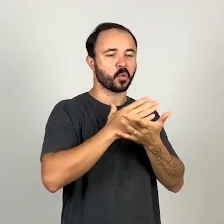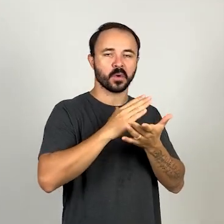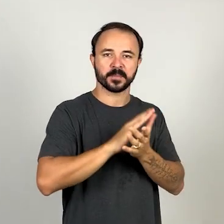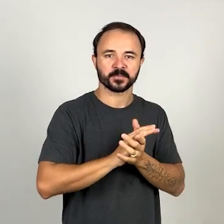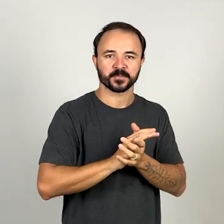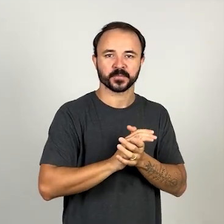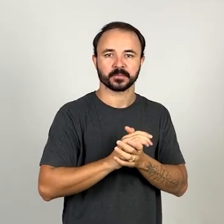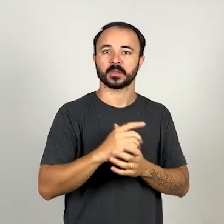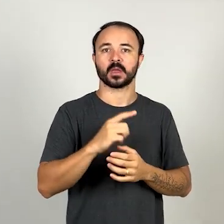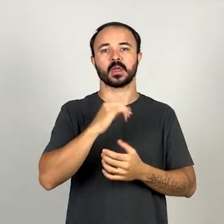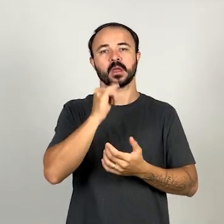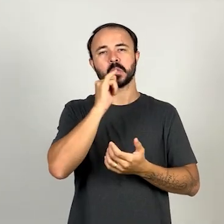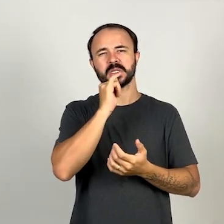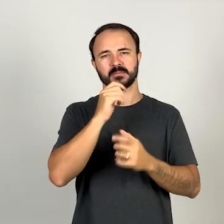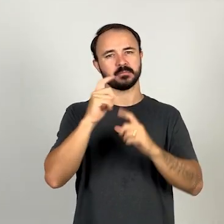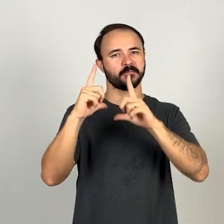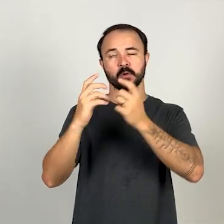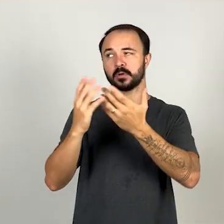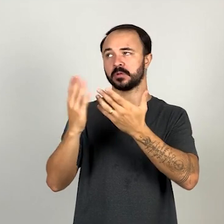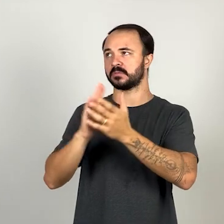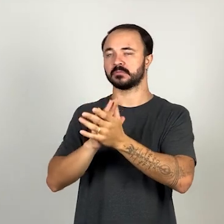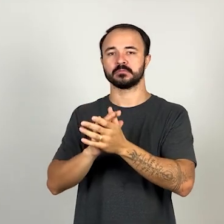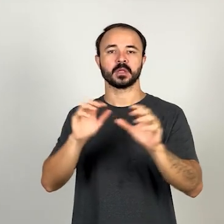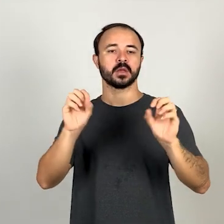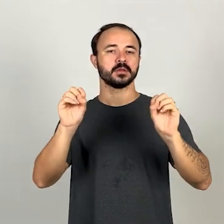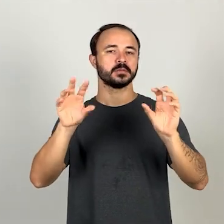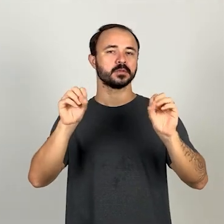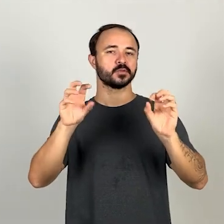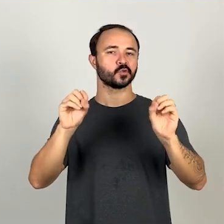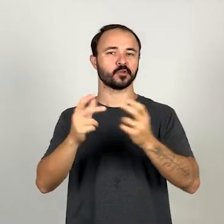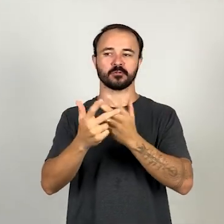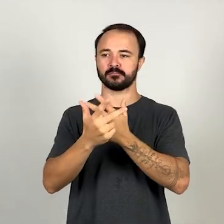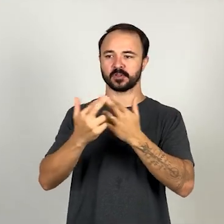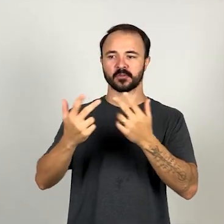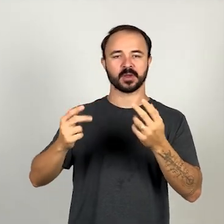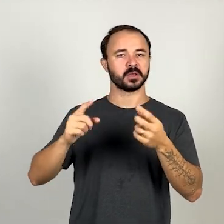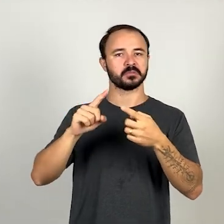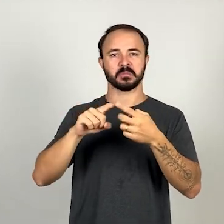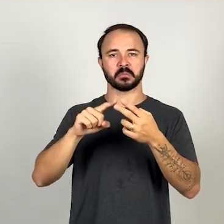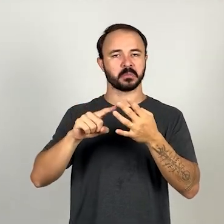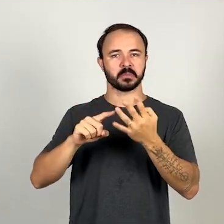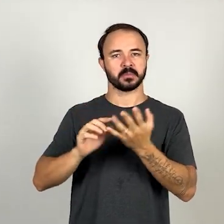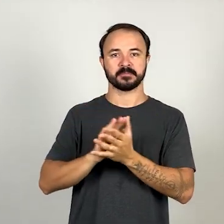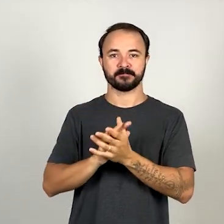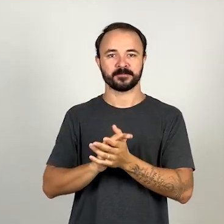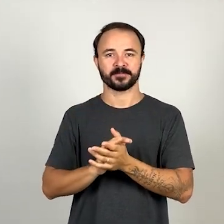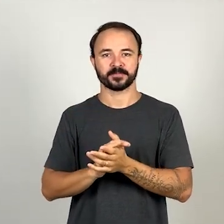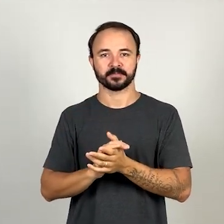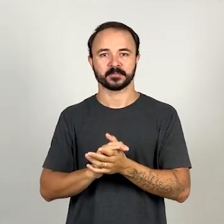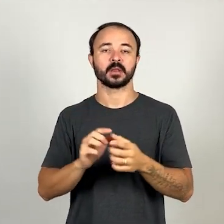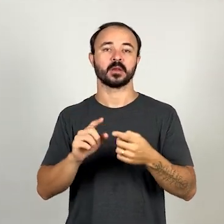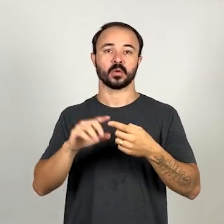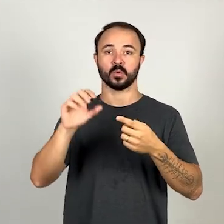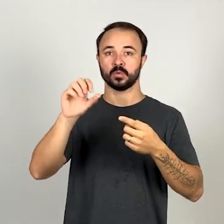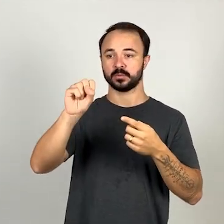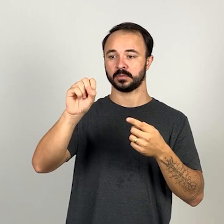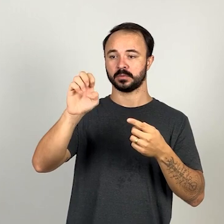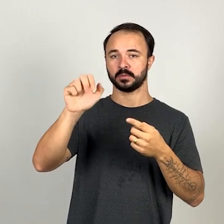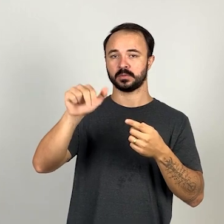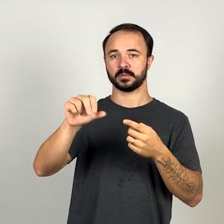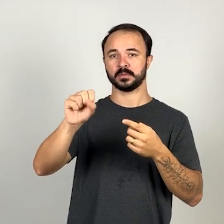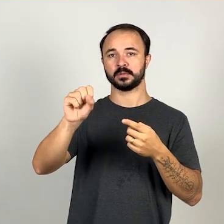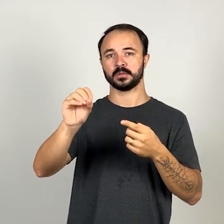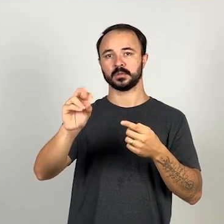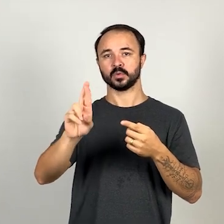cores. Nós temos fotorresistores, nós temos inclusive os resistores utilizados em circuitos, que eles são